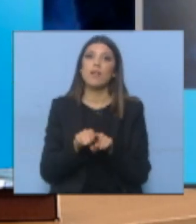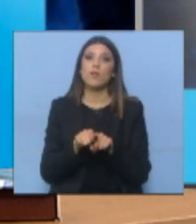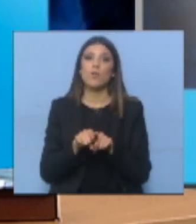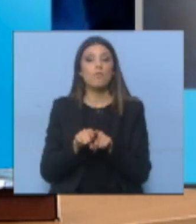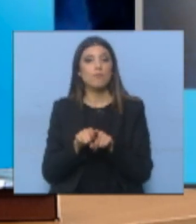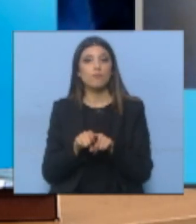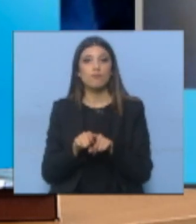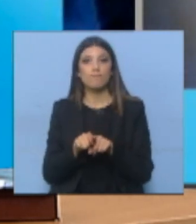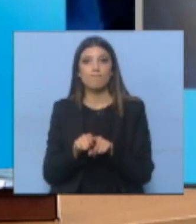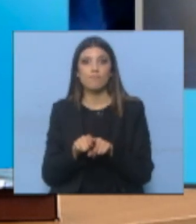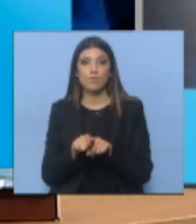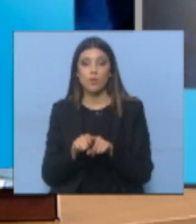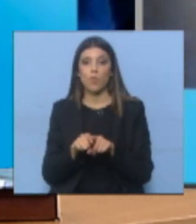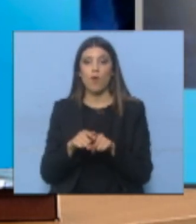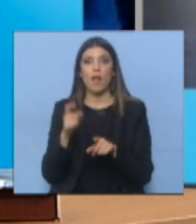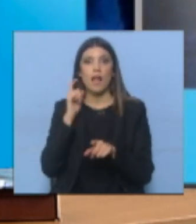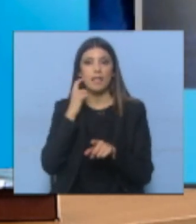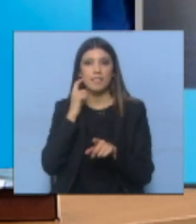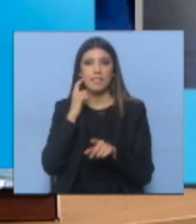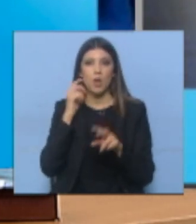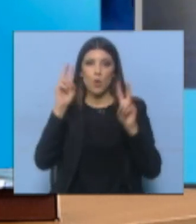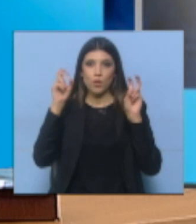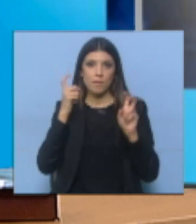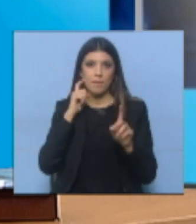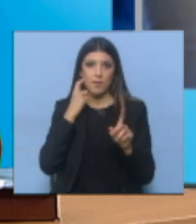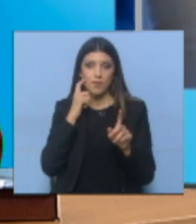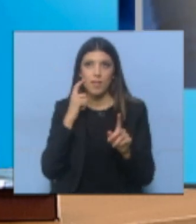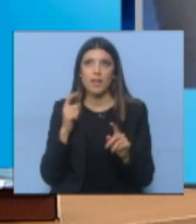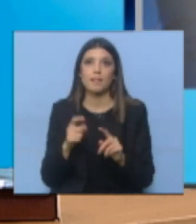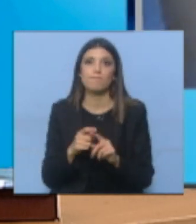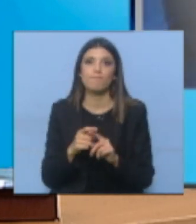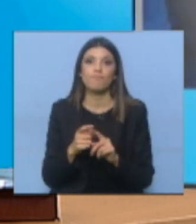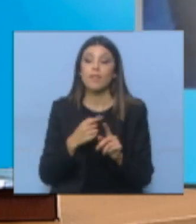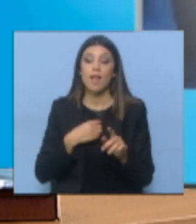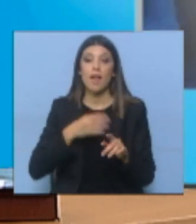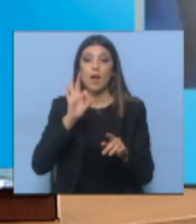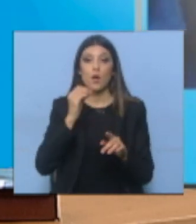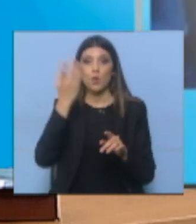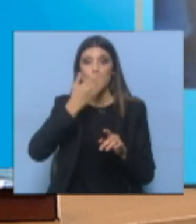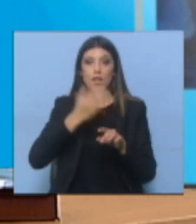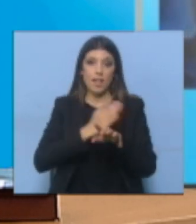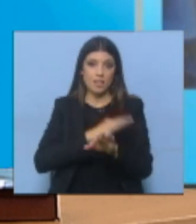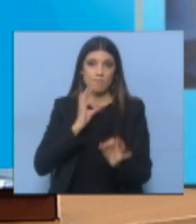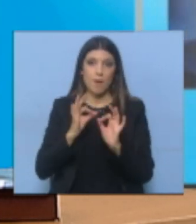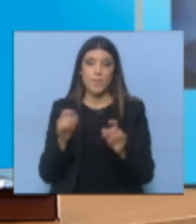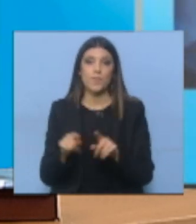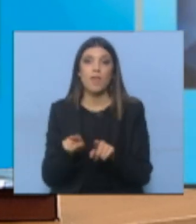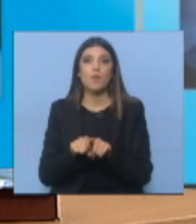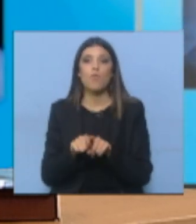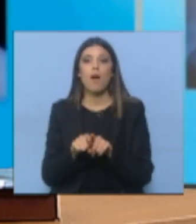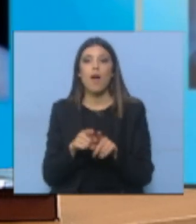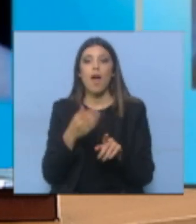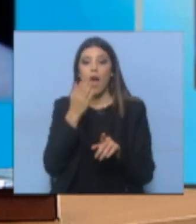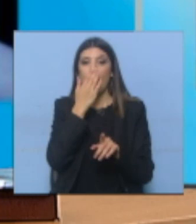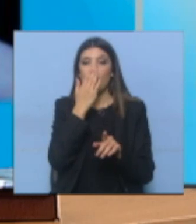pedagogia da Quaresma, aliás, a Quaresma, nós sabemos que historicamente ela aparece como uma espécie de retiro final